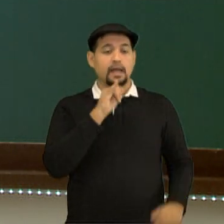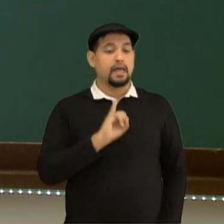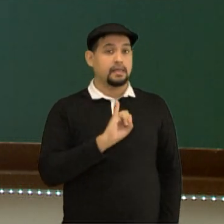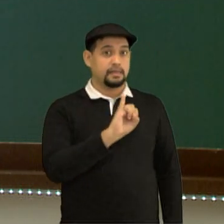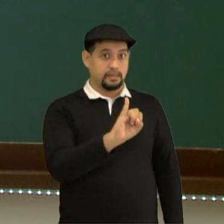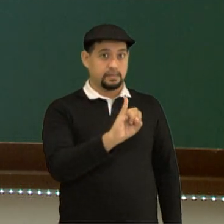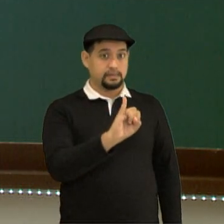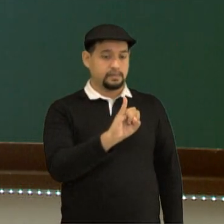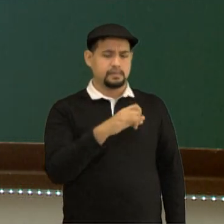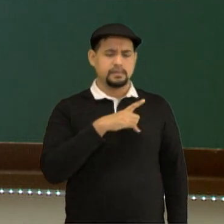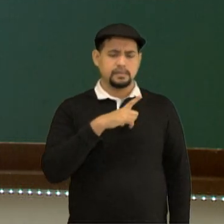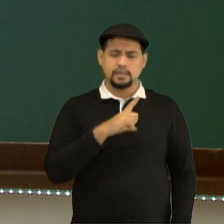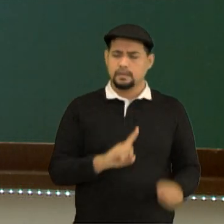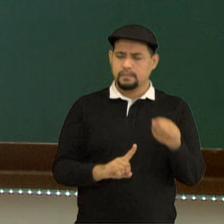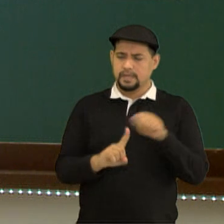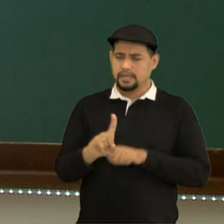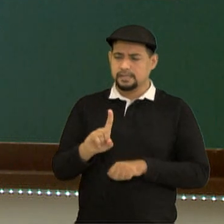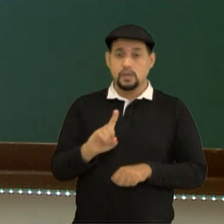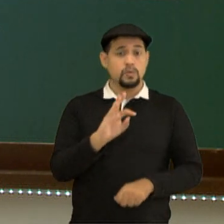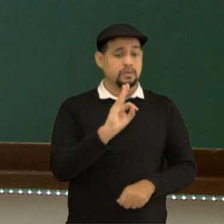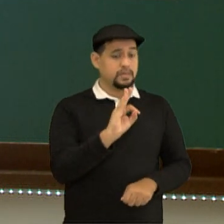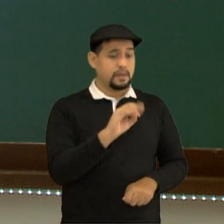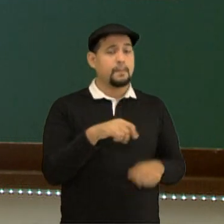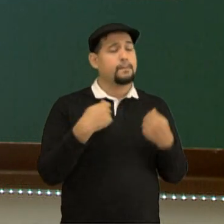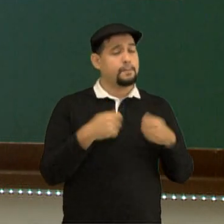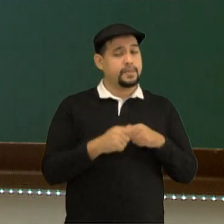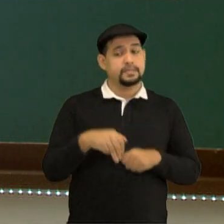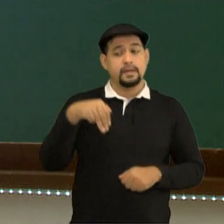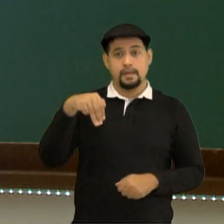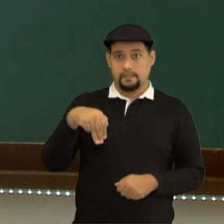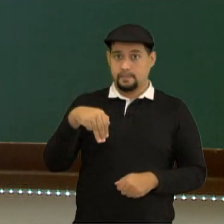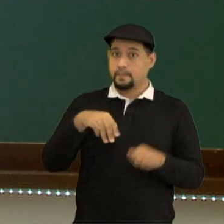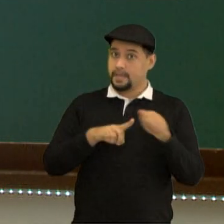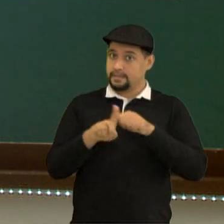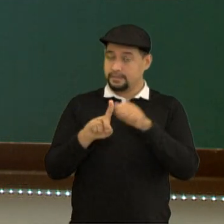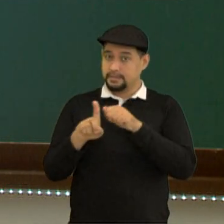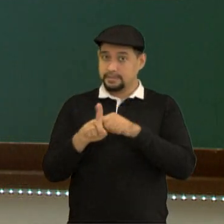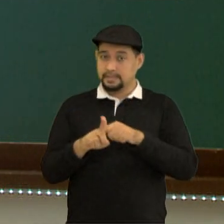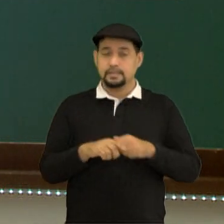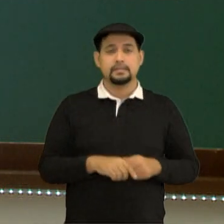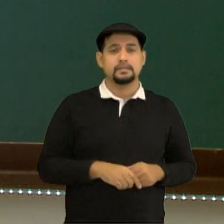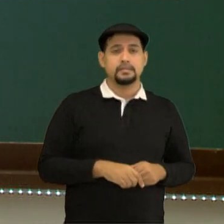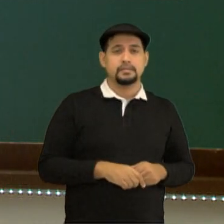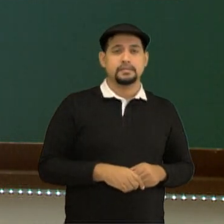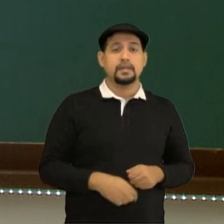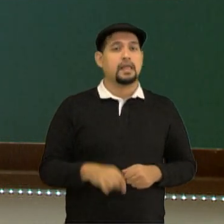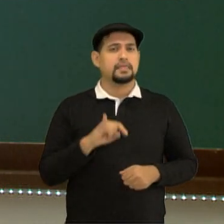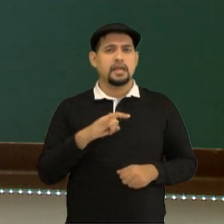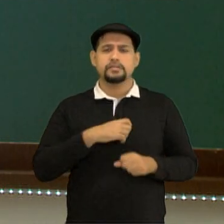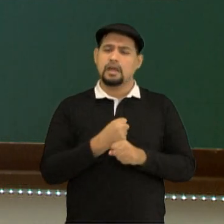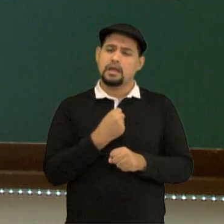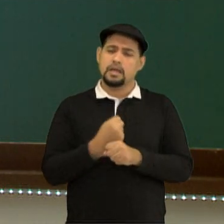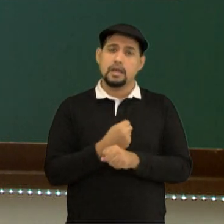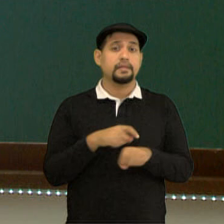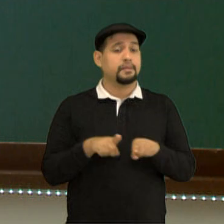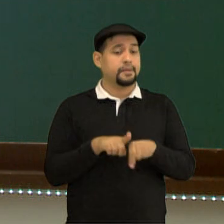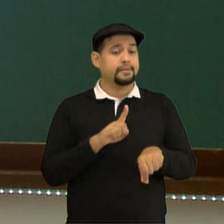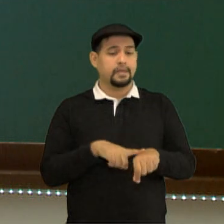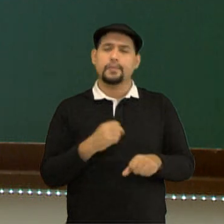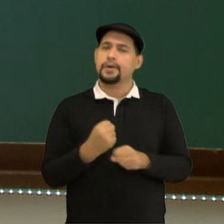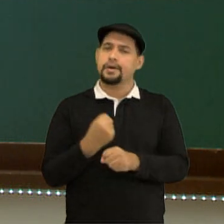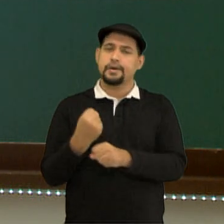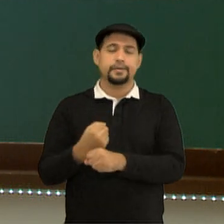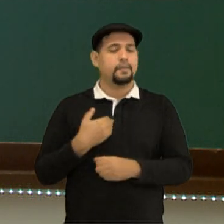estiver em meses, o tempo tem que estar em meses. Se a taxa estiver anual, o tempo também tem que estar em anos, e assim